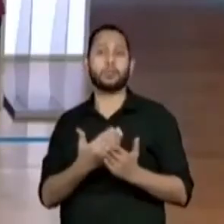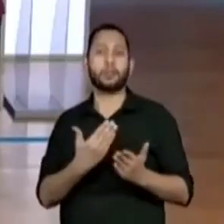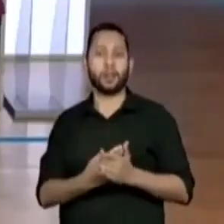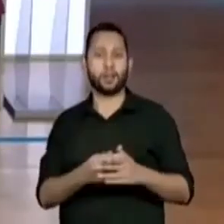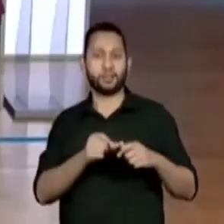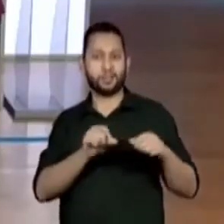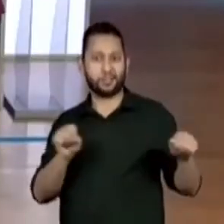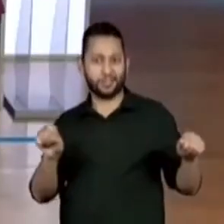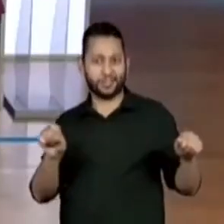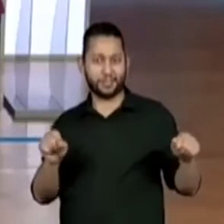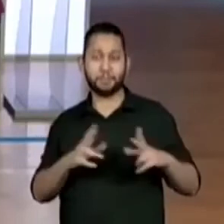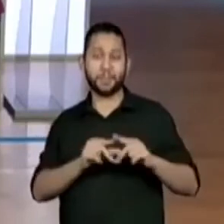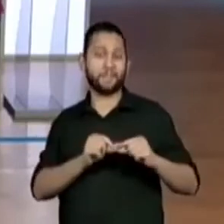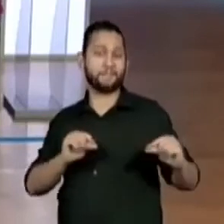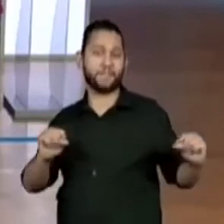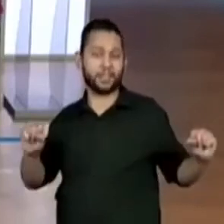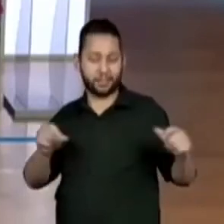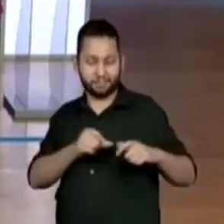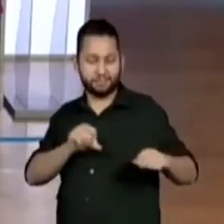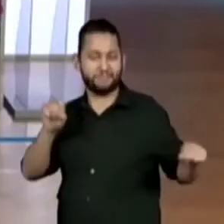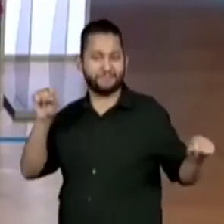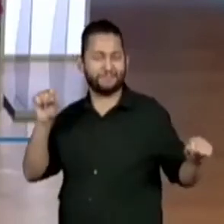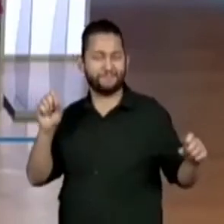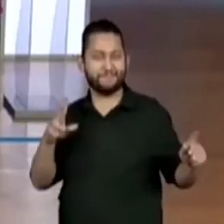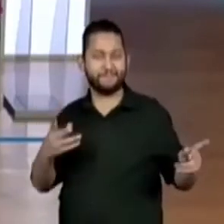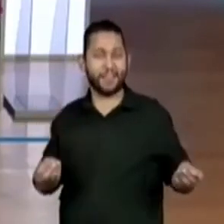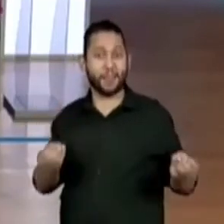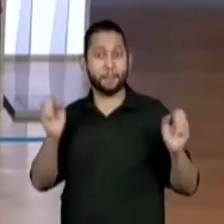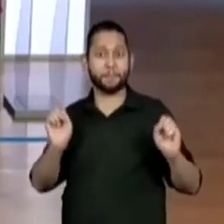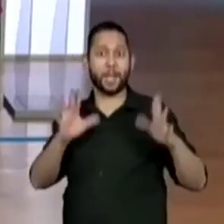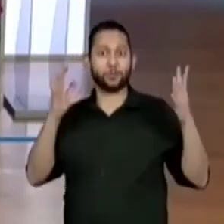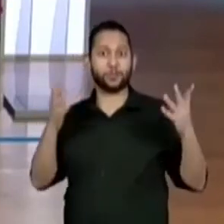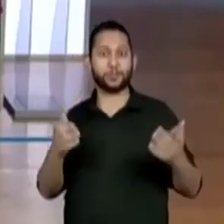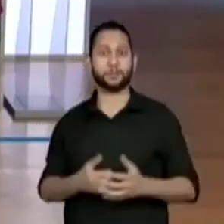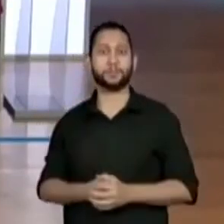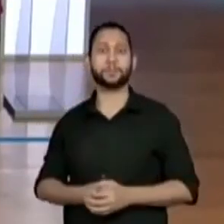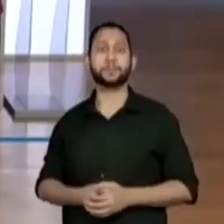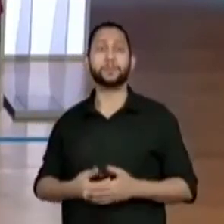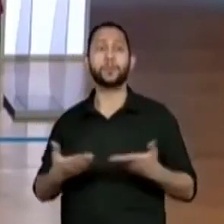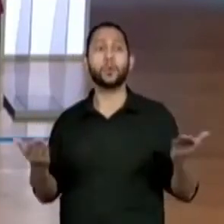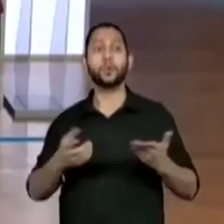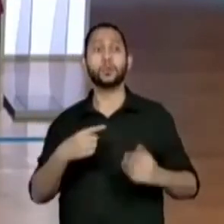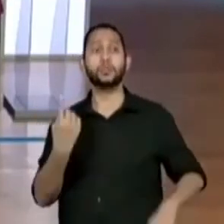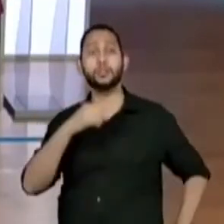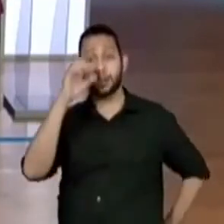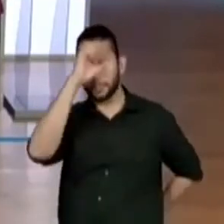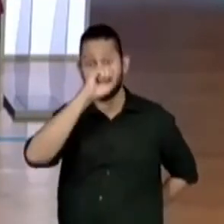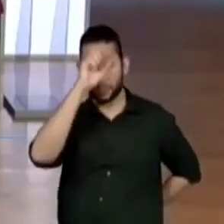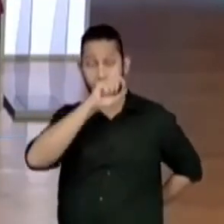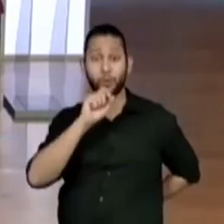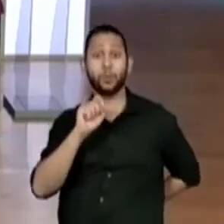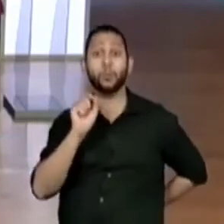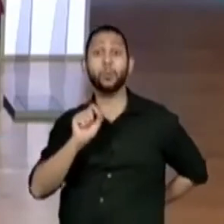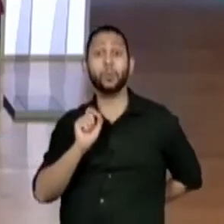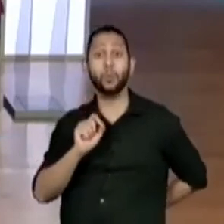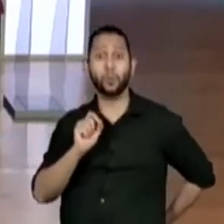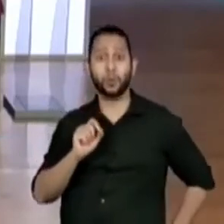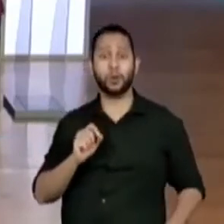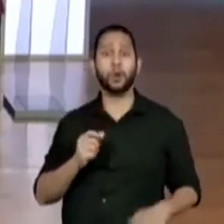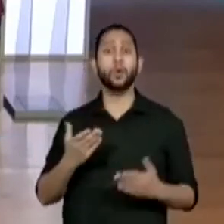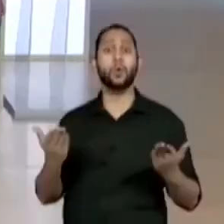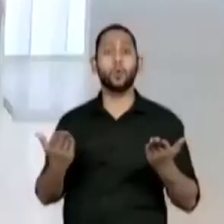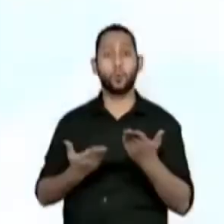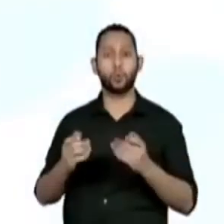métrica mágica da professora Aline, certo? E aí eu vou colocar o que a gente aprendeu hoje, aqui na